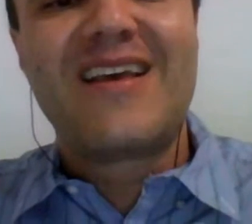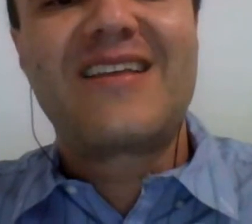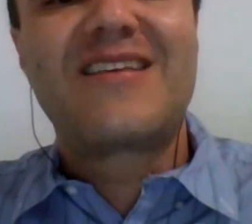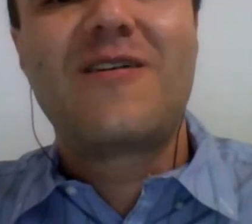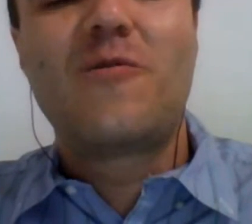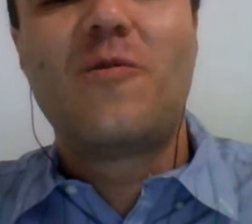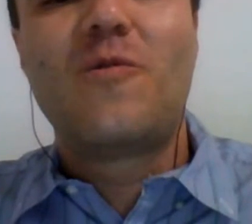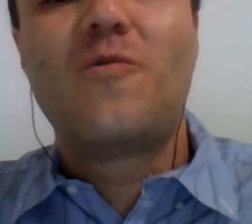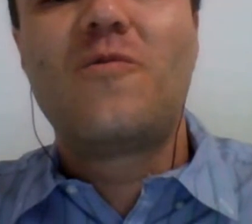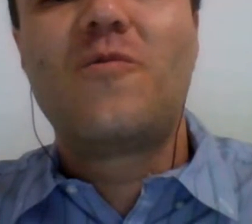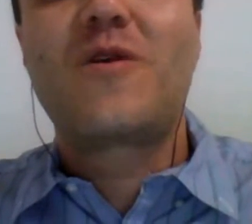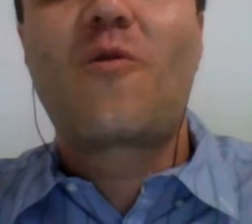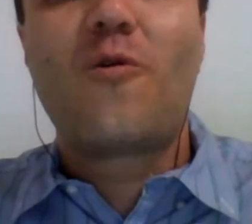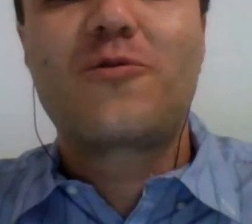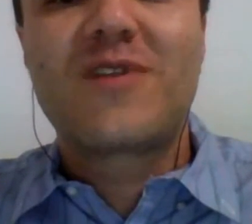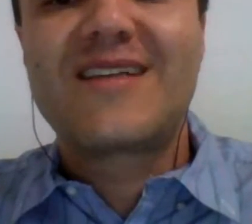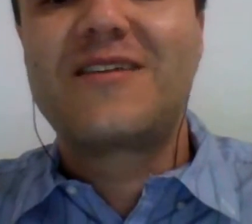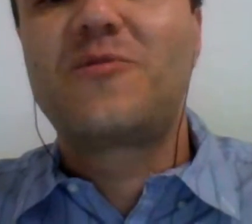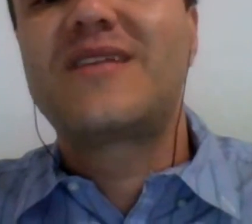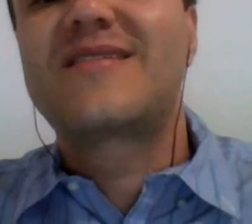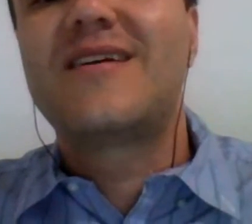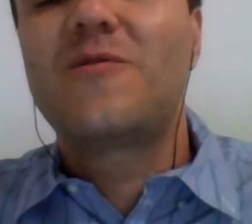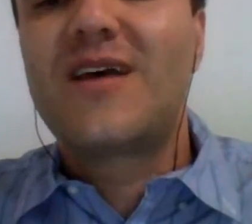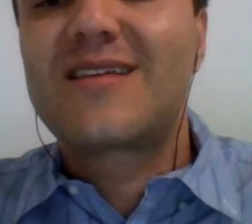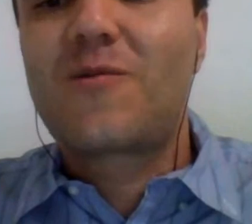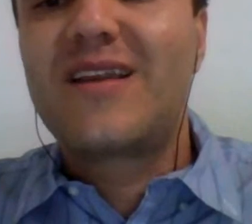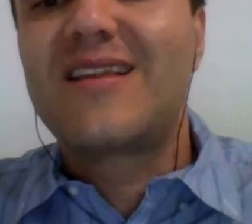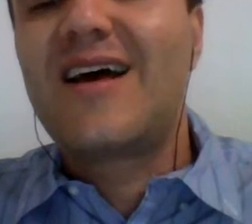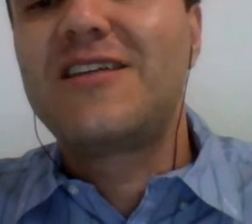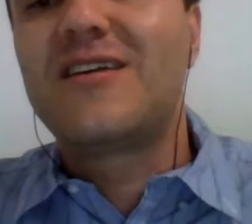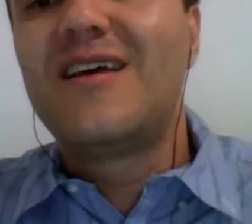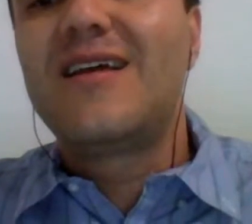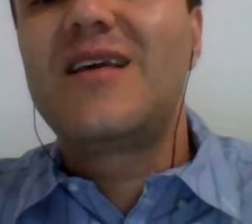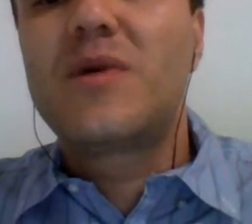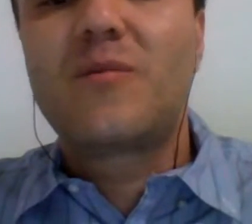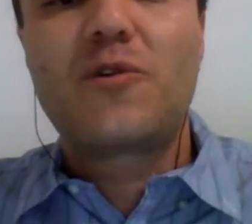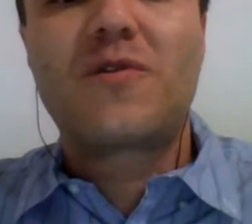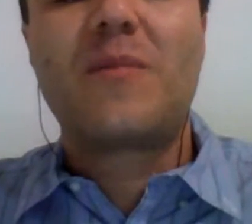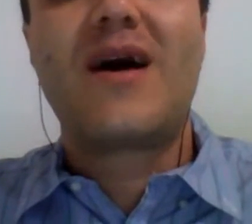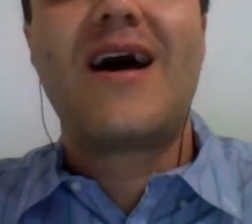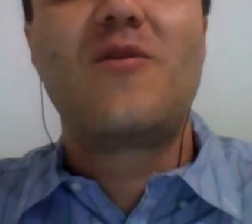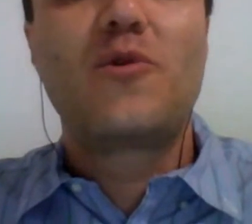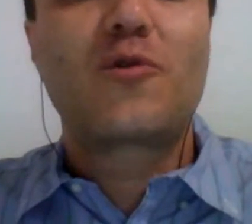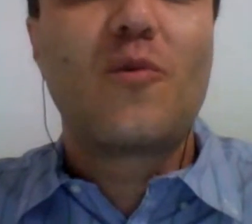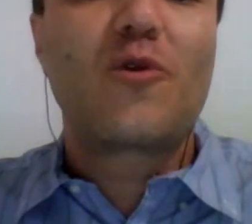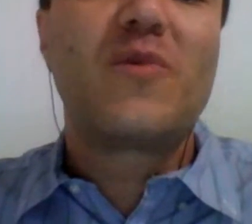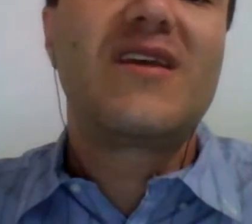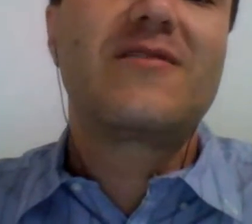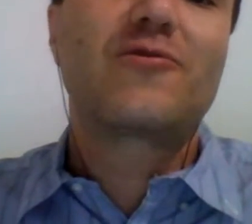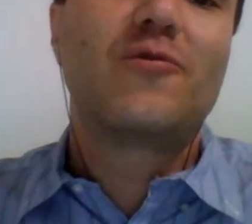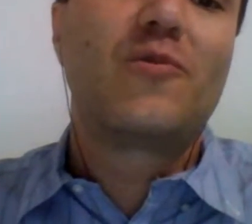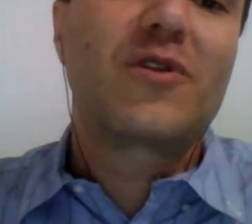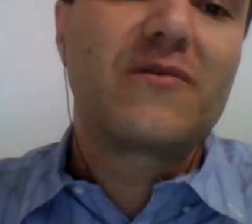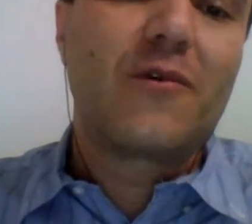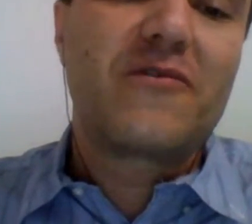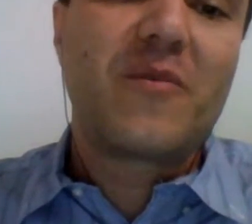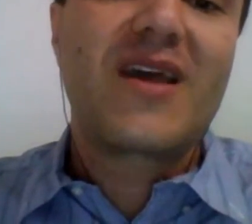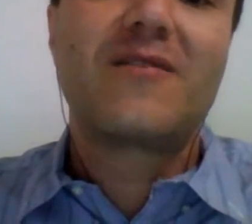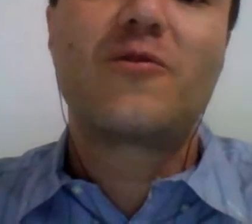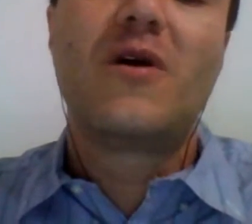imaginar. Então, um encontro dessa dimensão, dessa qualidade, demanda muito trabalho, muito compromisso,